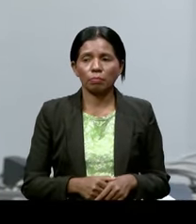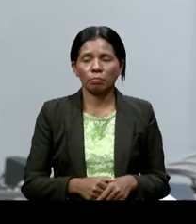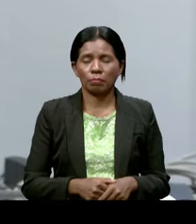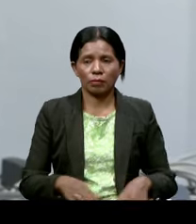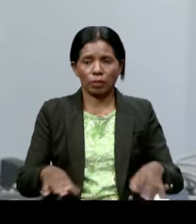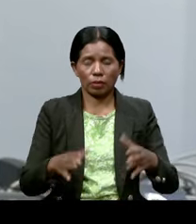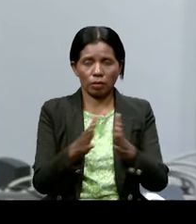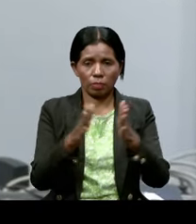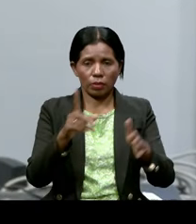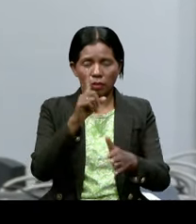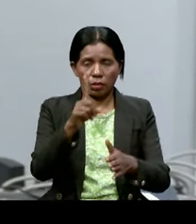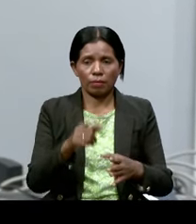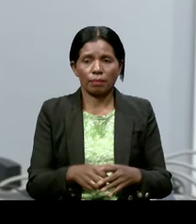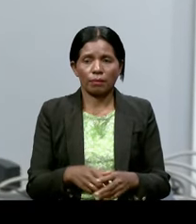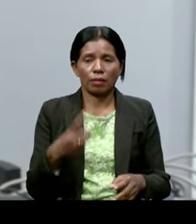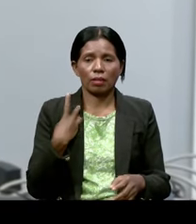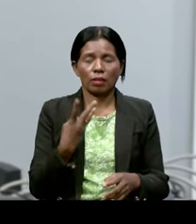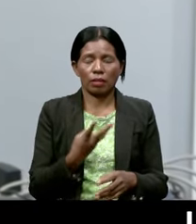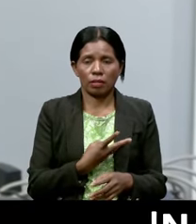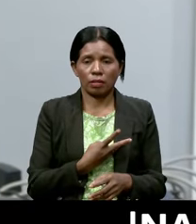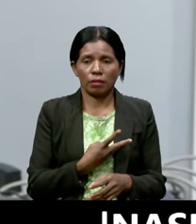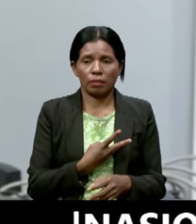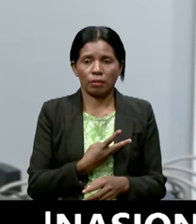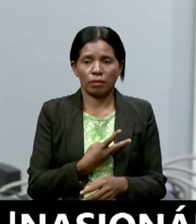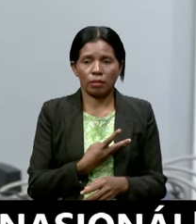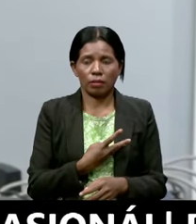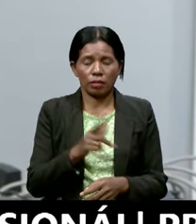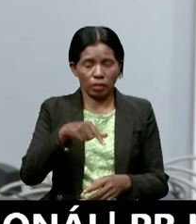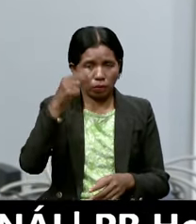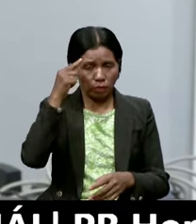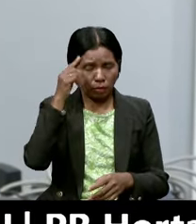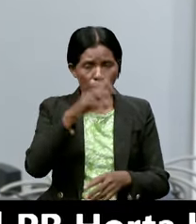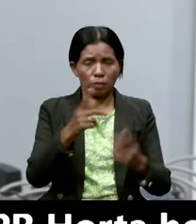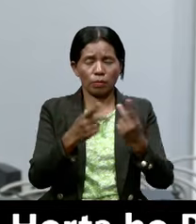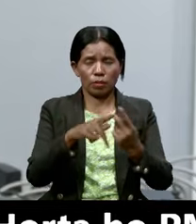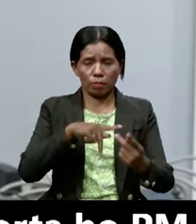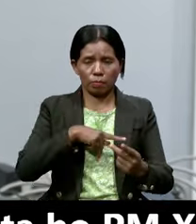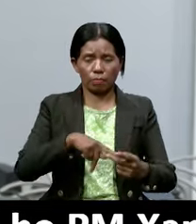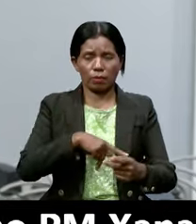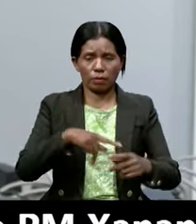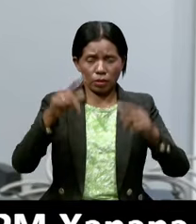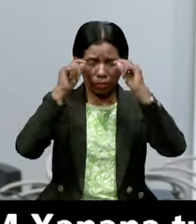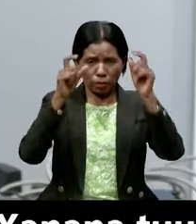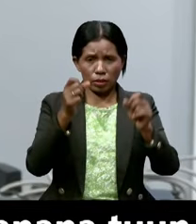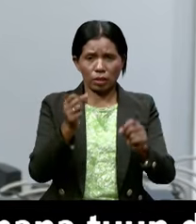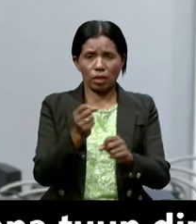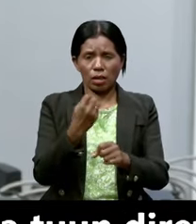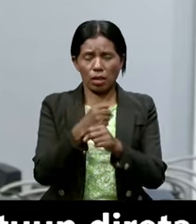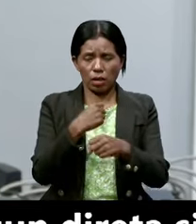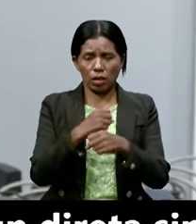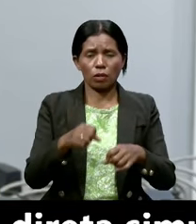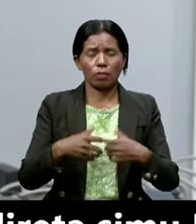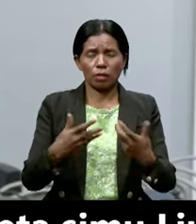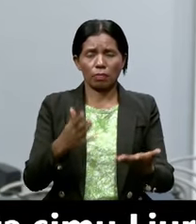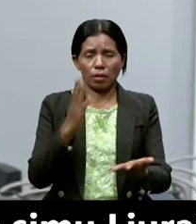servisu botira que ita y tiene gobierno y sector privado de Timor-Leste tiene halo para hoy en saber le prevén de